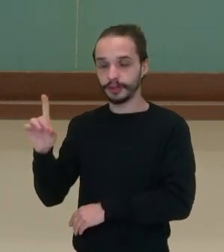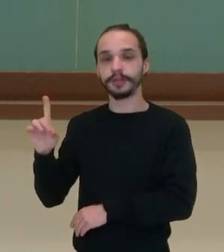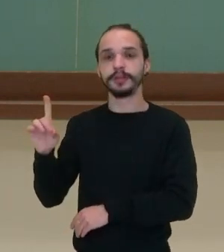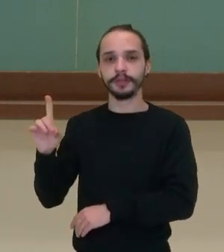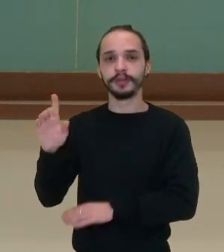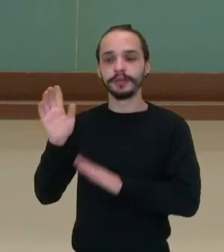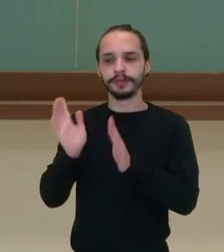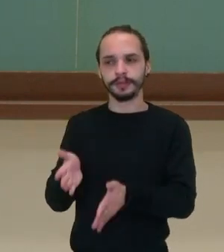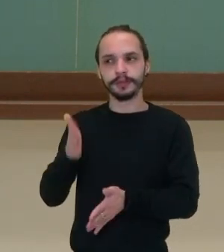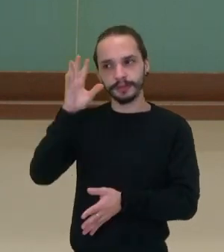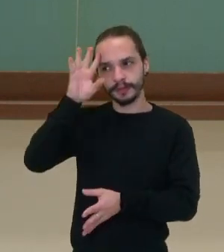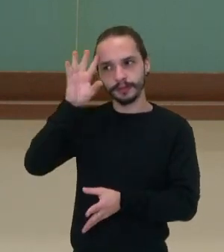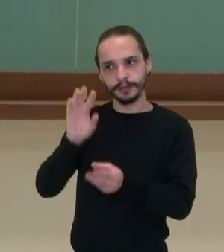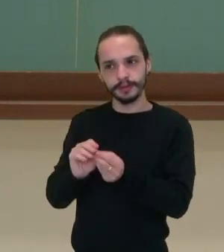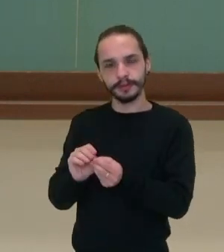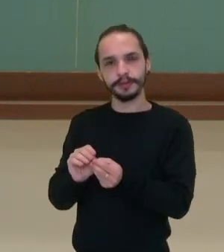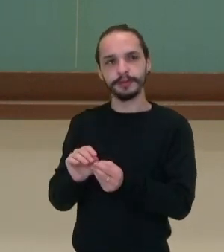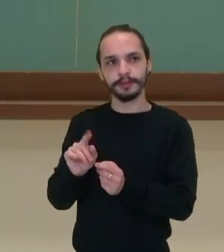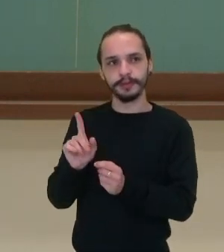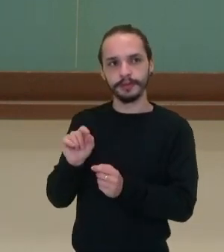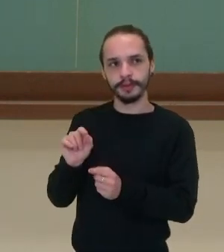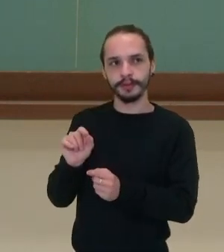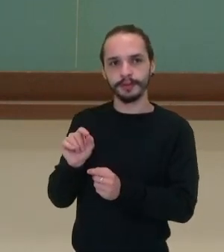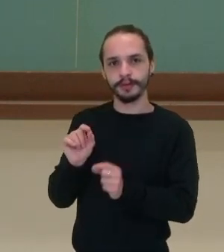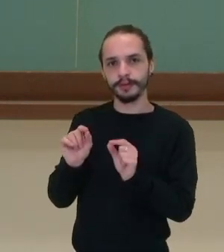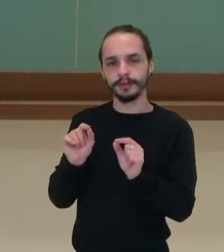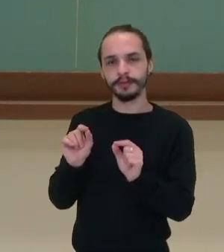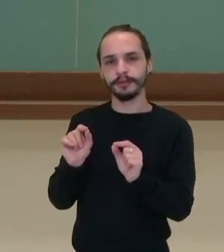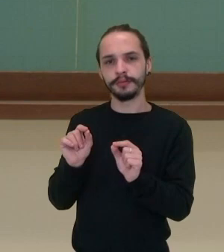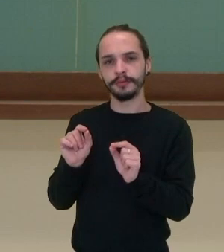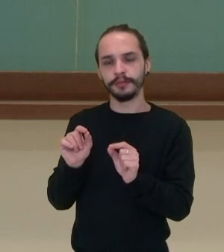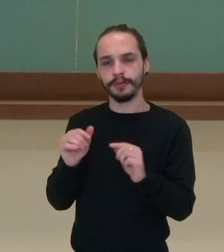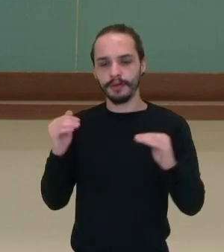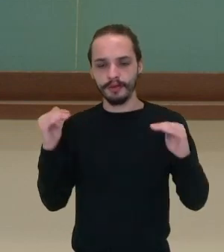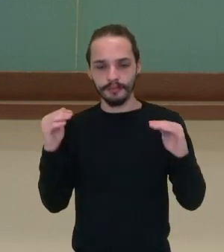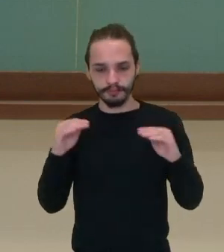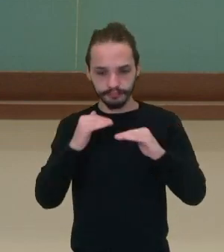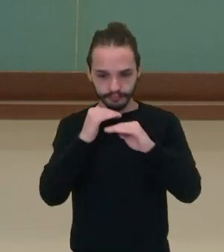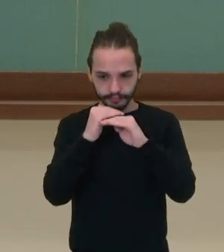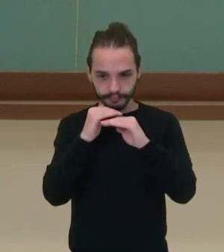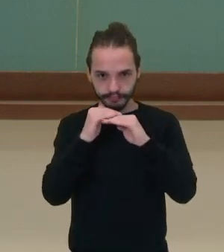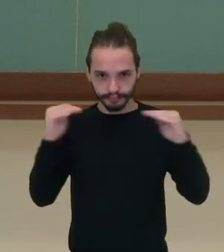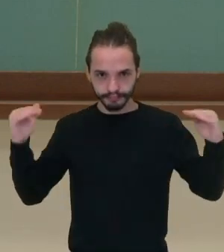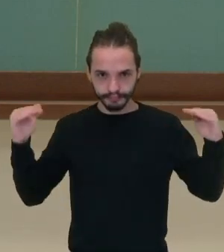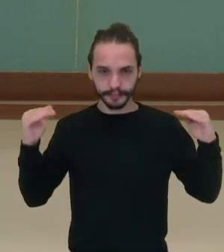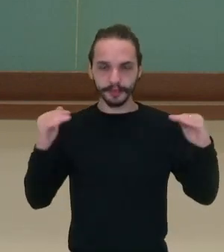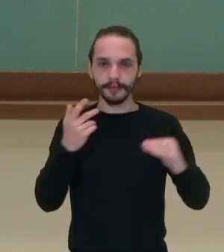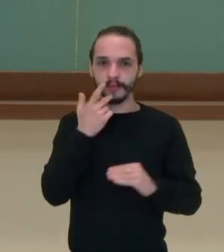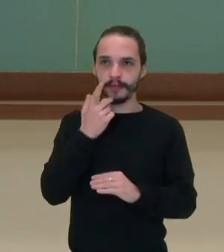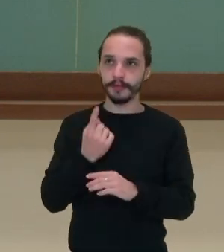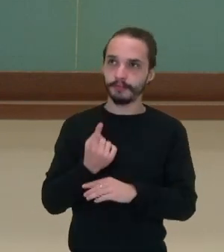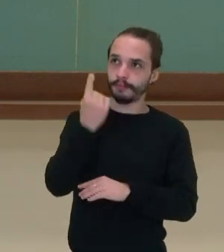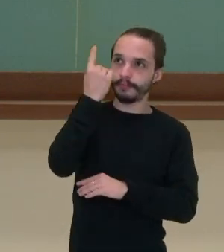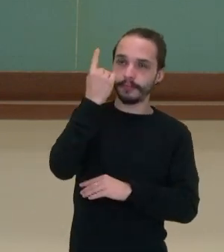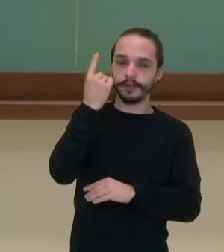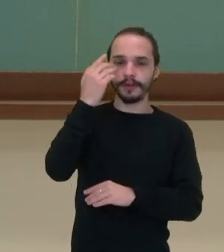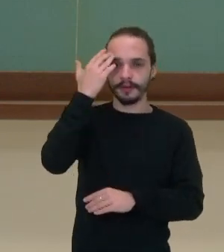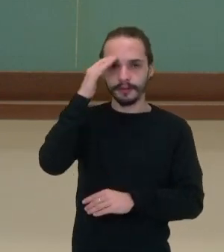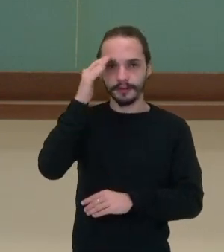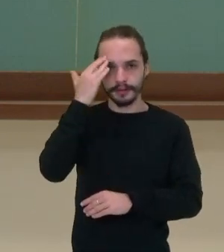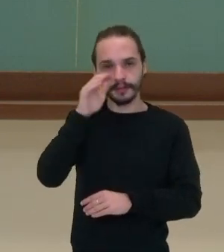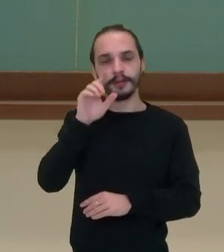já entende que muitas vezes isso é horizontal, né? Se eu falo para cima, você vai entender